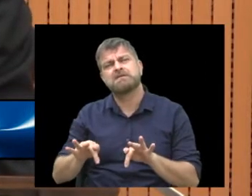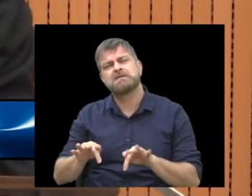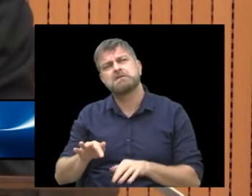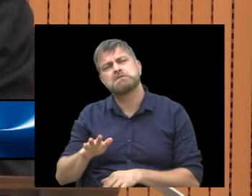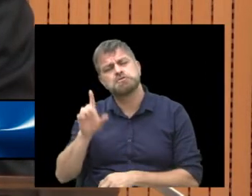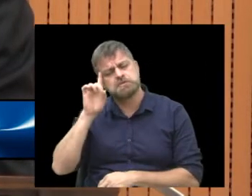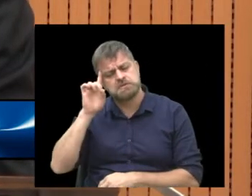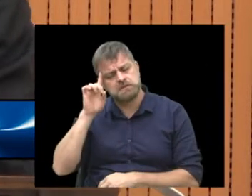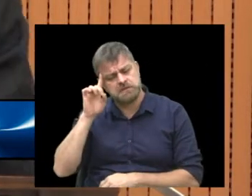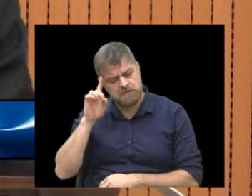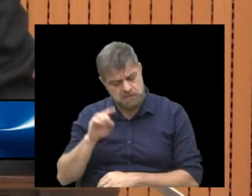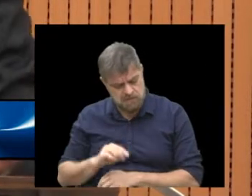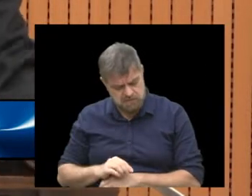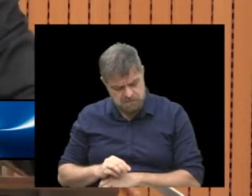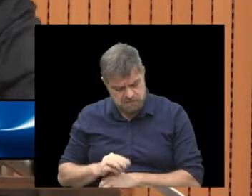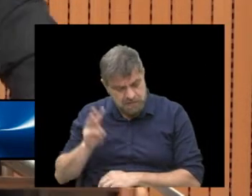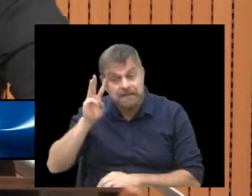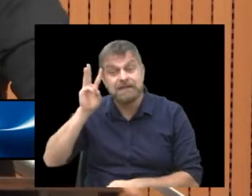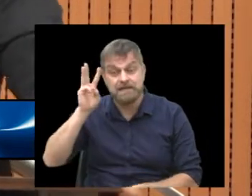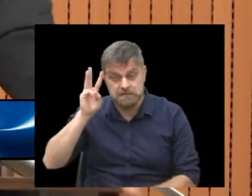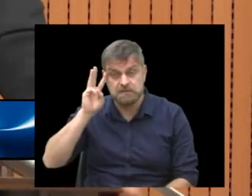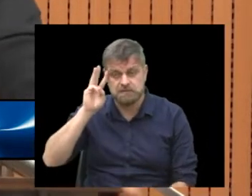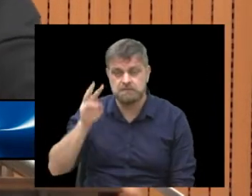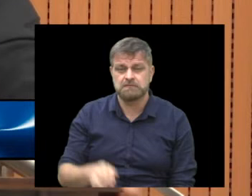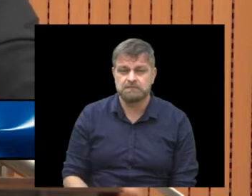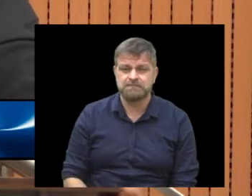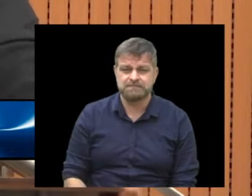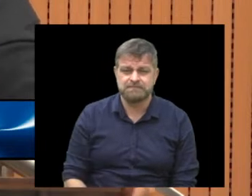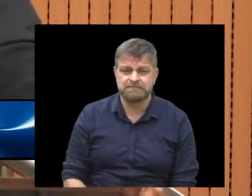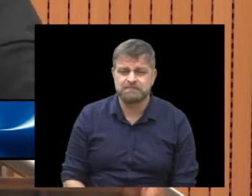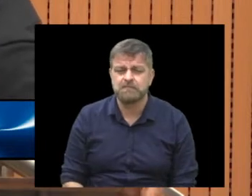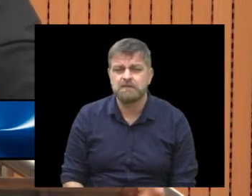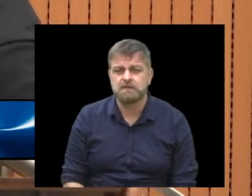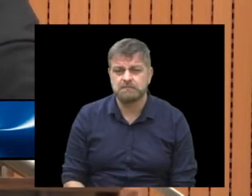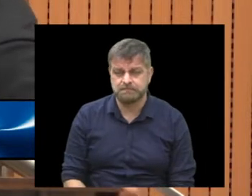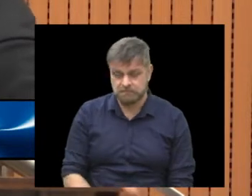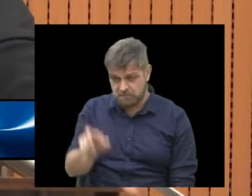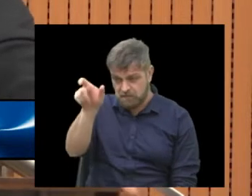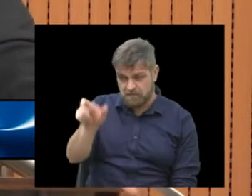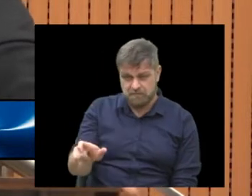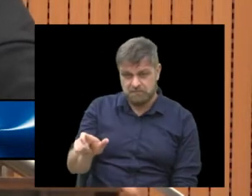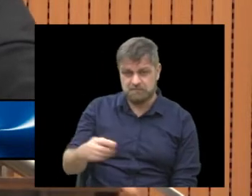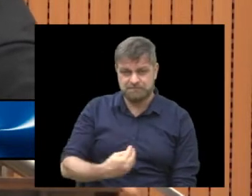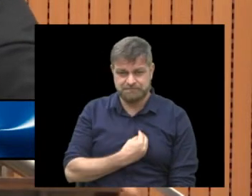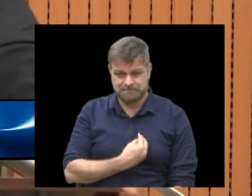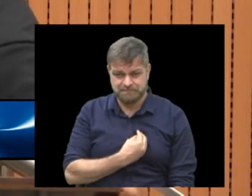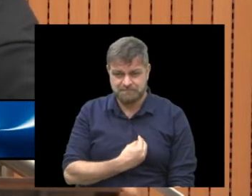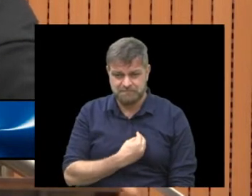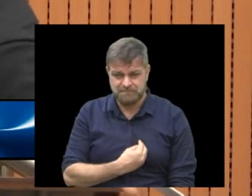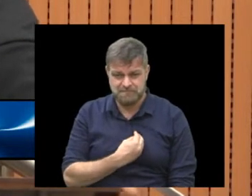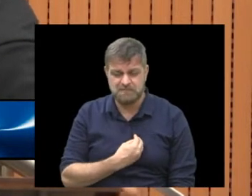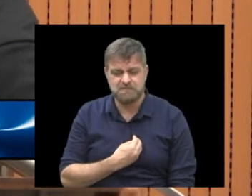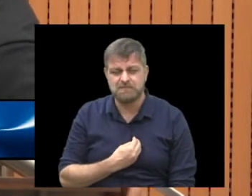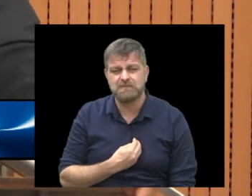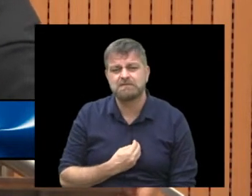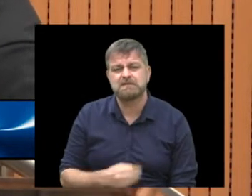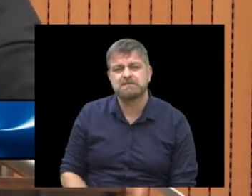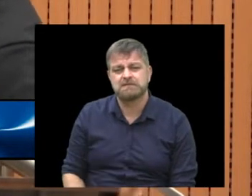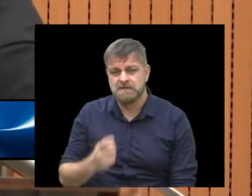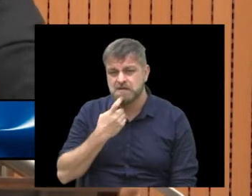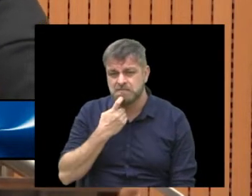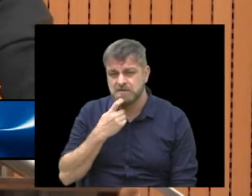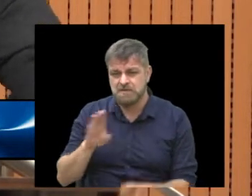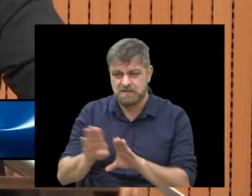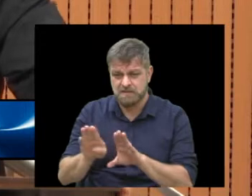segunda-feira ou terça-feira, de uma moradora chamada Joyce e também